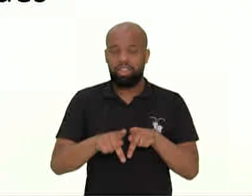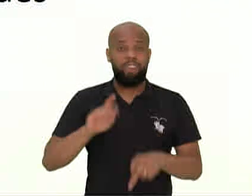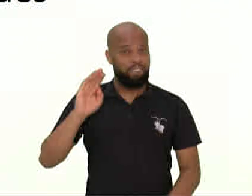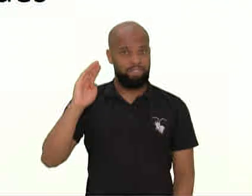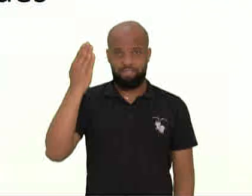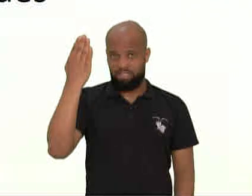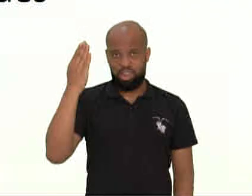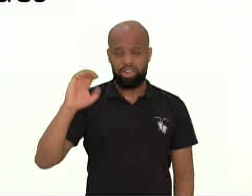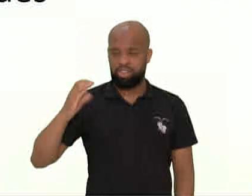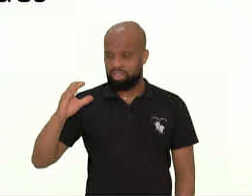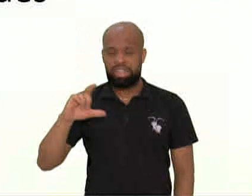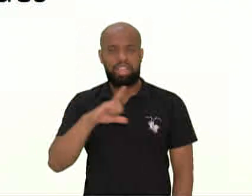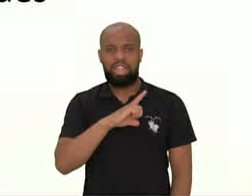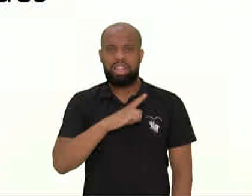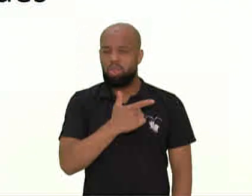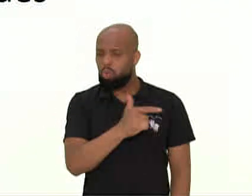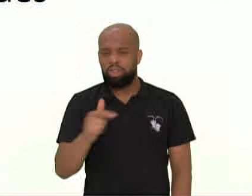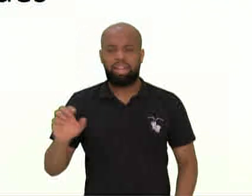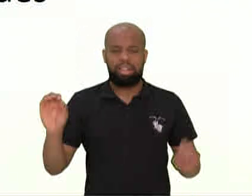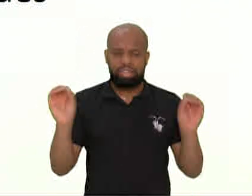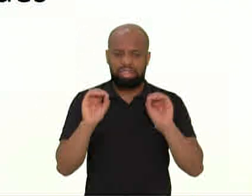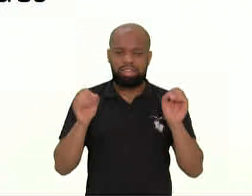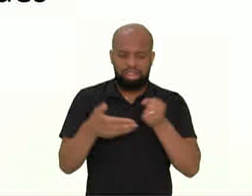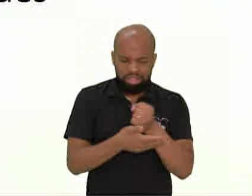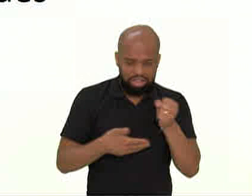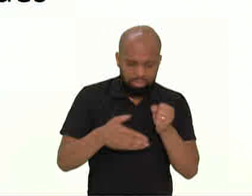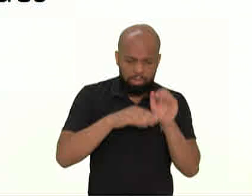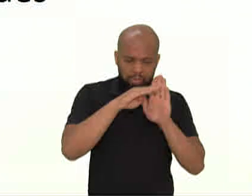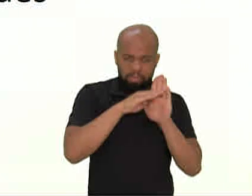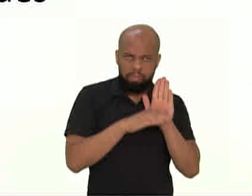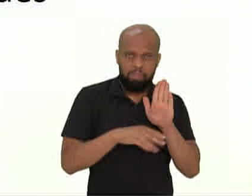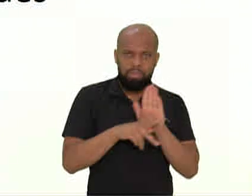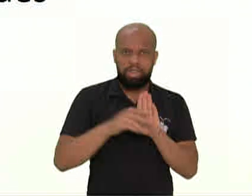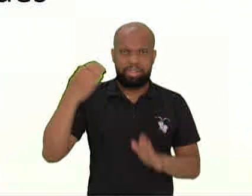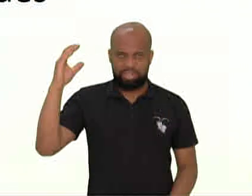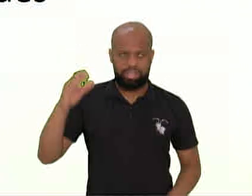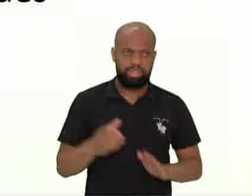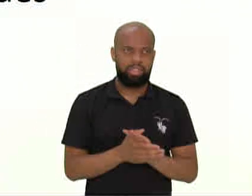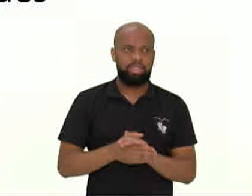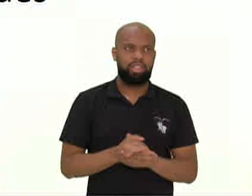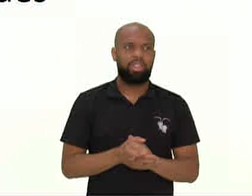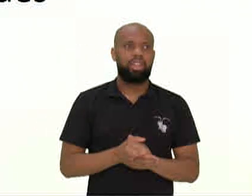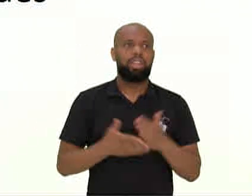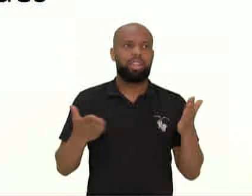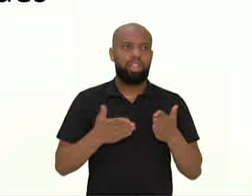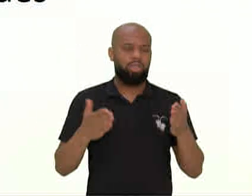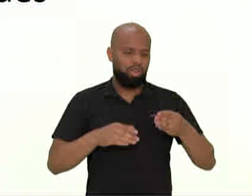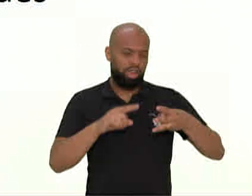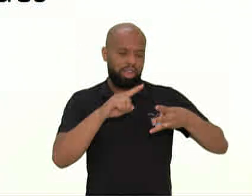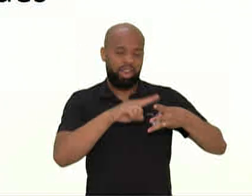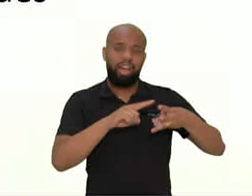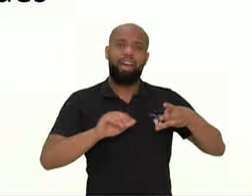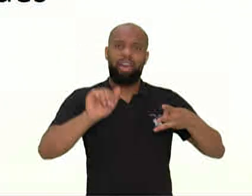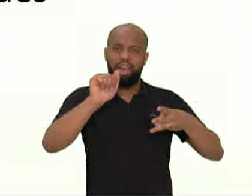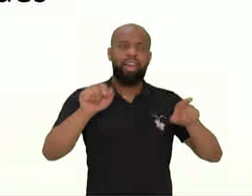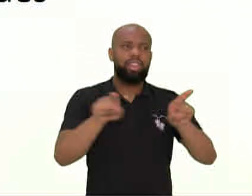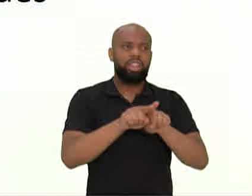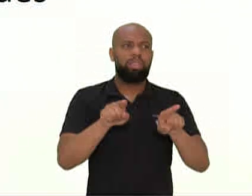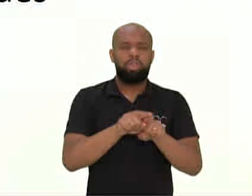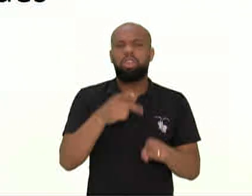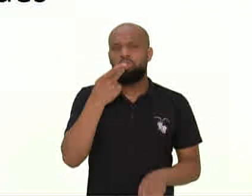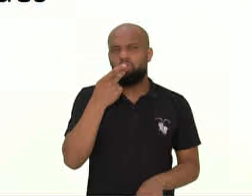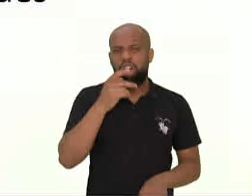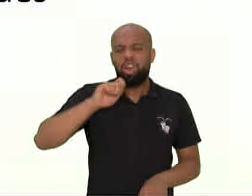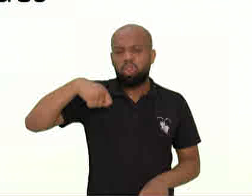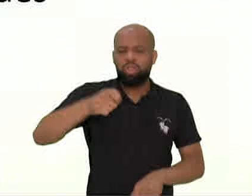falsa ciência, ela não tem nenhuma base, nenhum critério científico. Enquanto a alternativa A, ele também acaba colocando um pouco